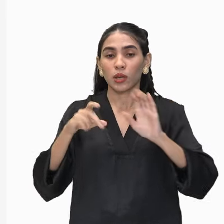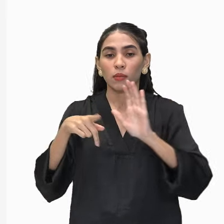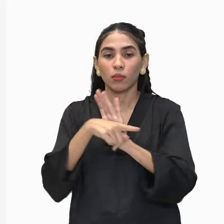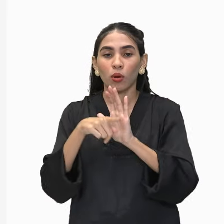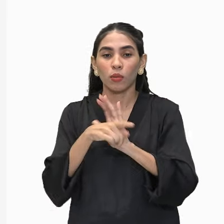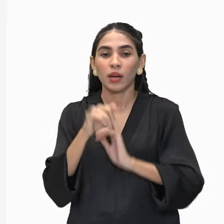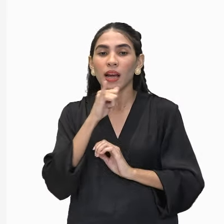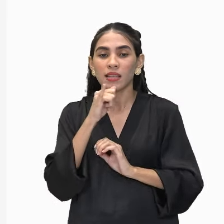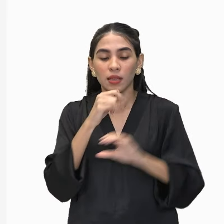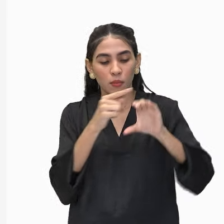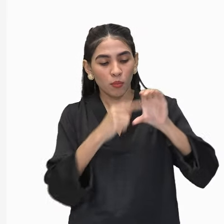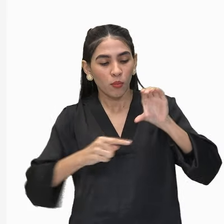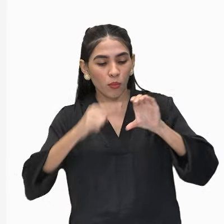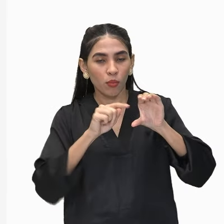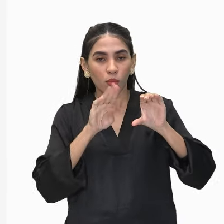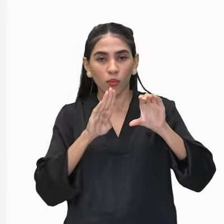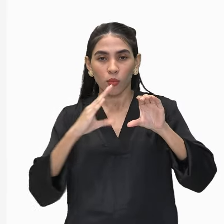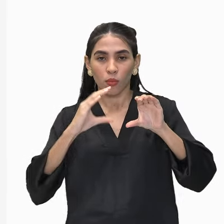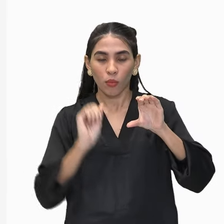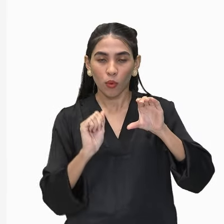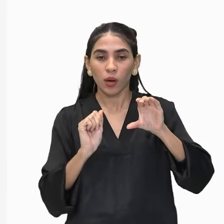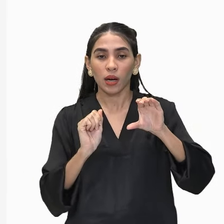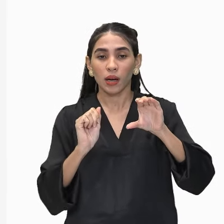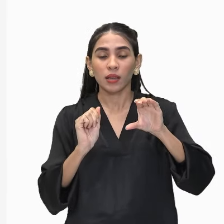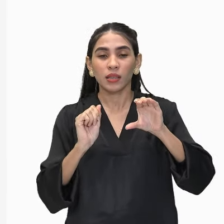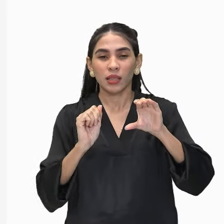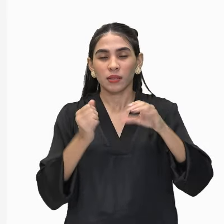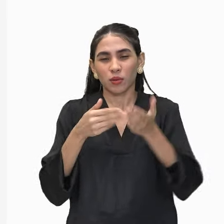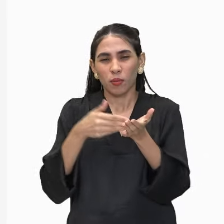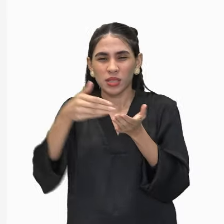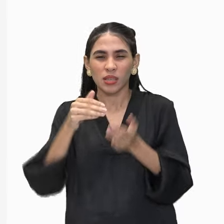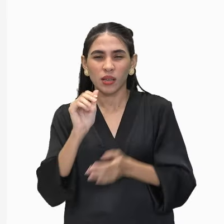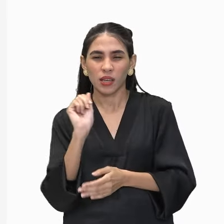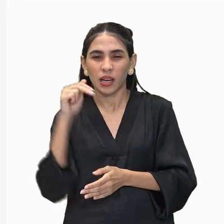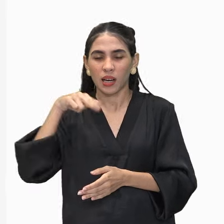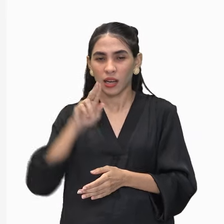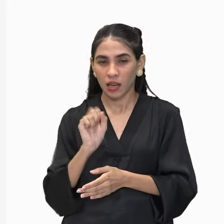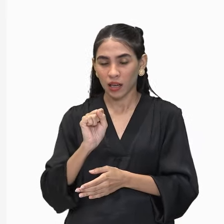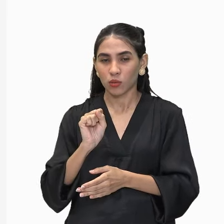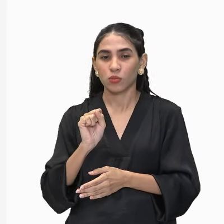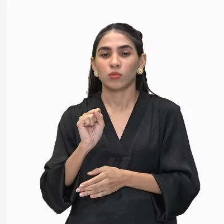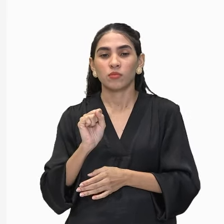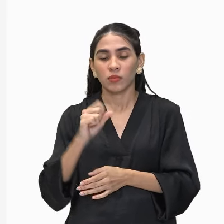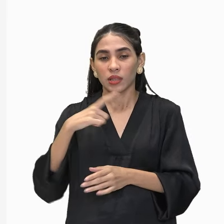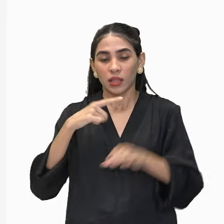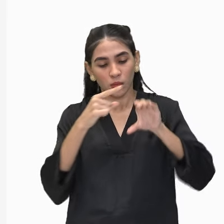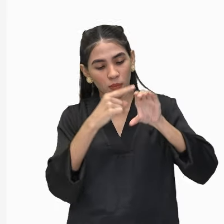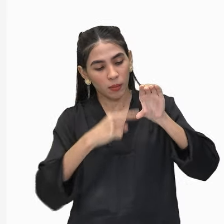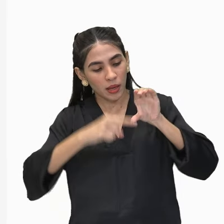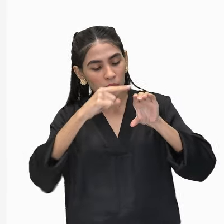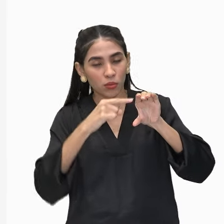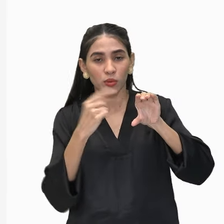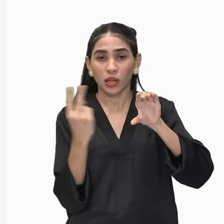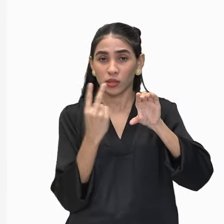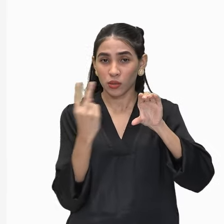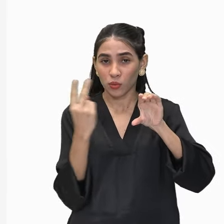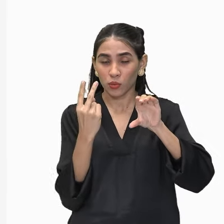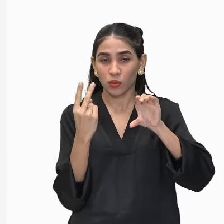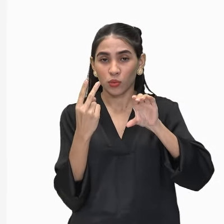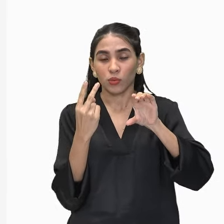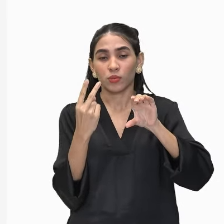com boca primitiva originando no ânus, formando essa boca definitiva a partir de uma abertura secundária na